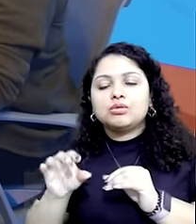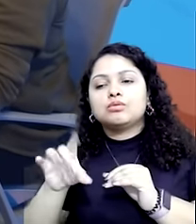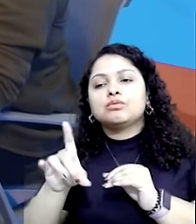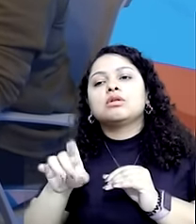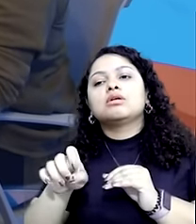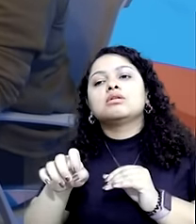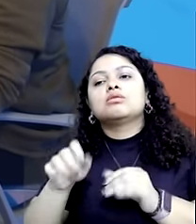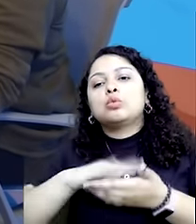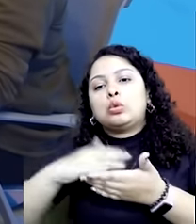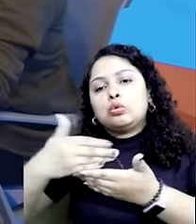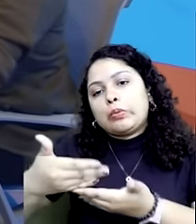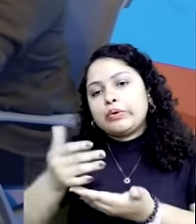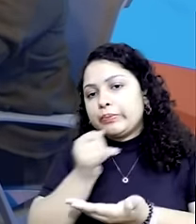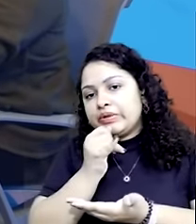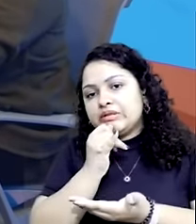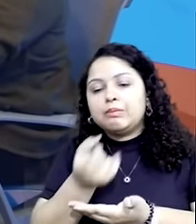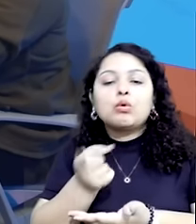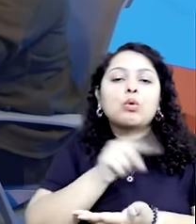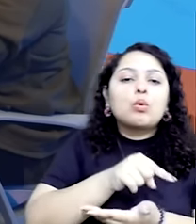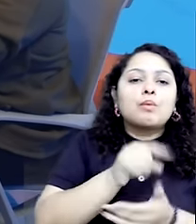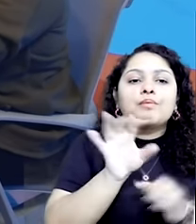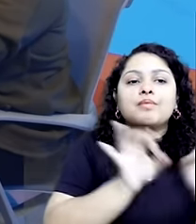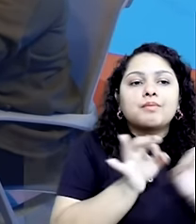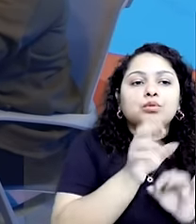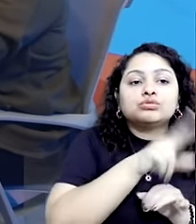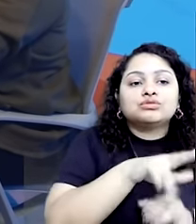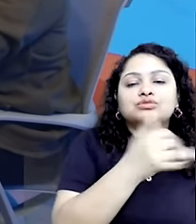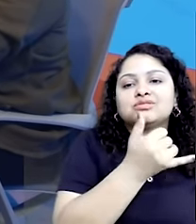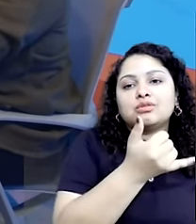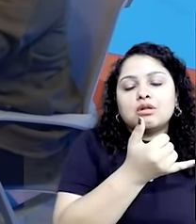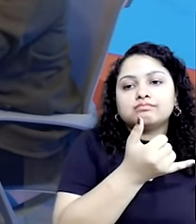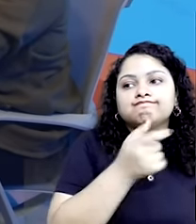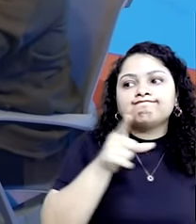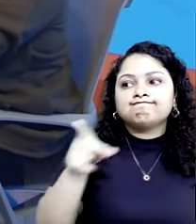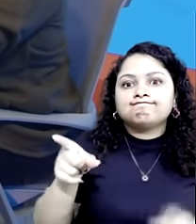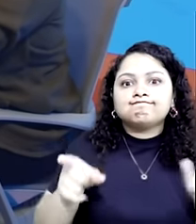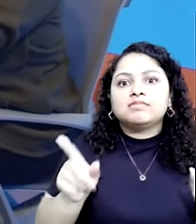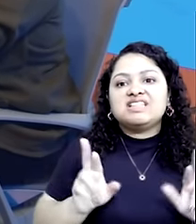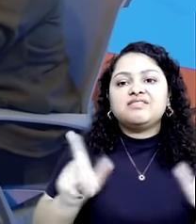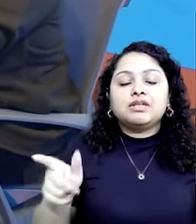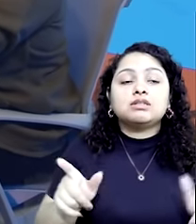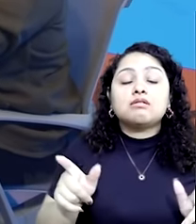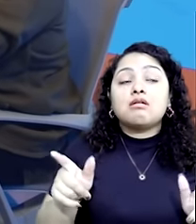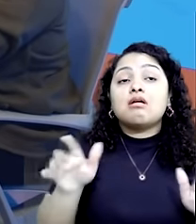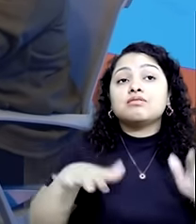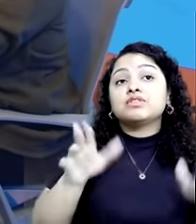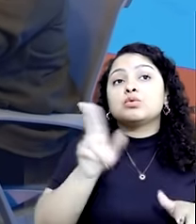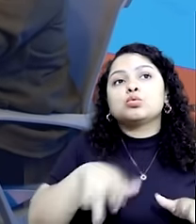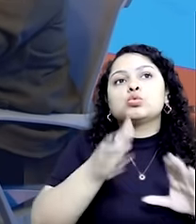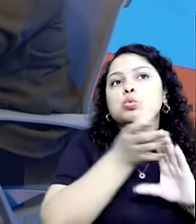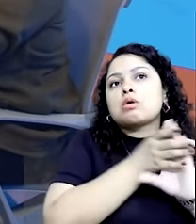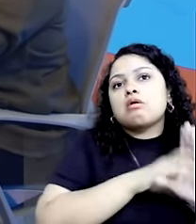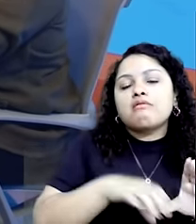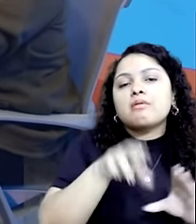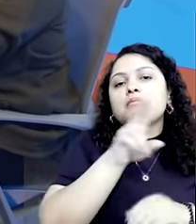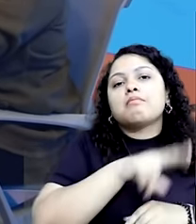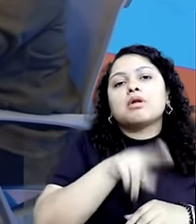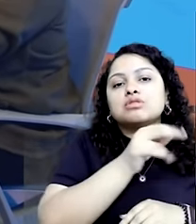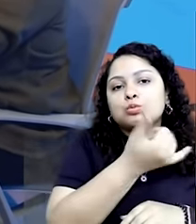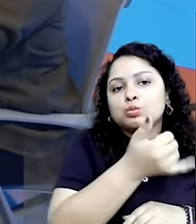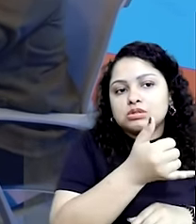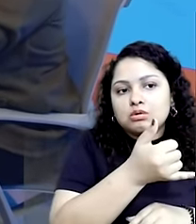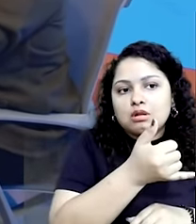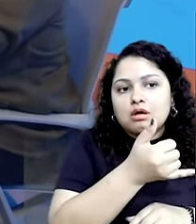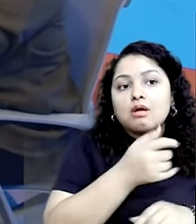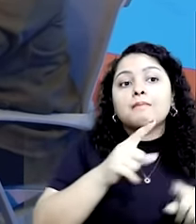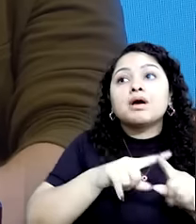num notebook por exemplo outra coisa é operar com o celular tem coisas que eu adoro usar o próprio canva para usar no no celular